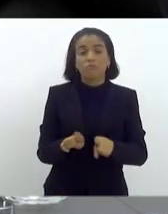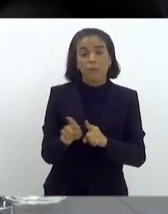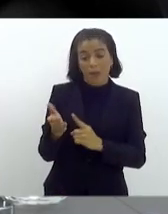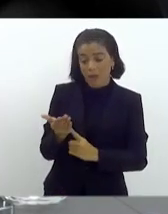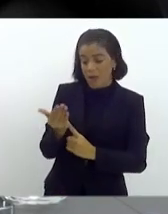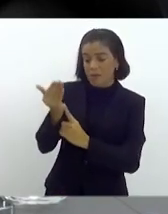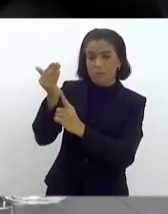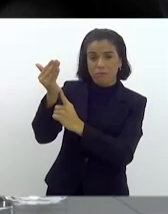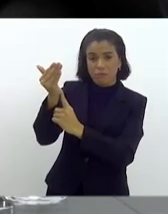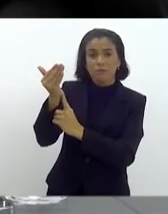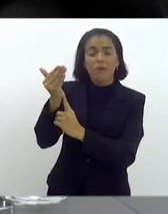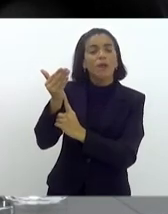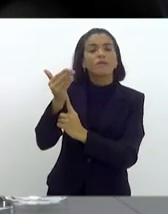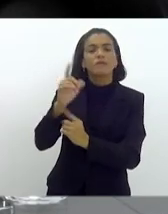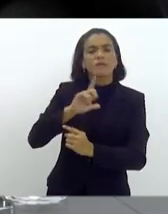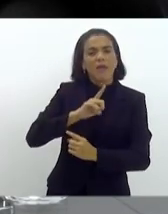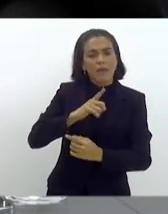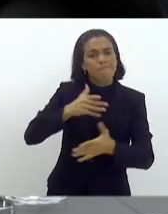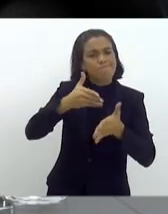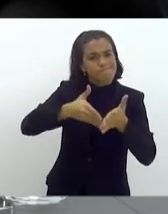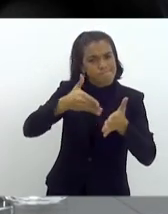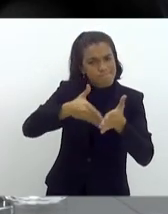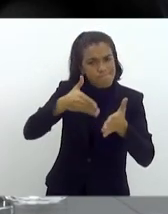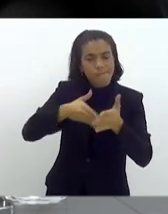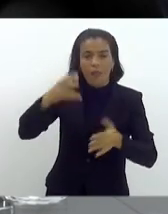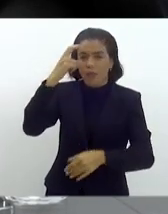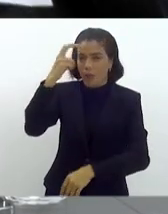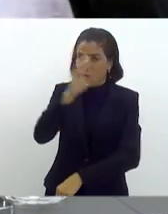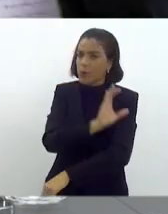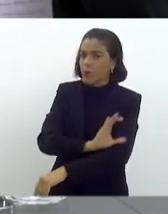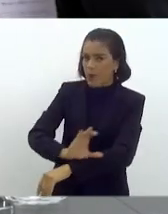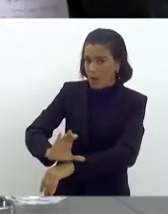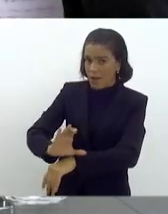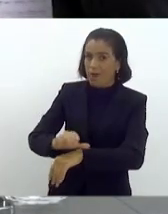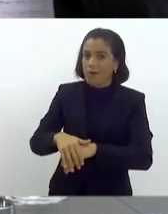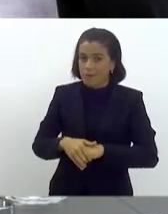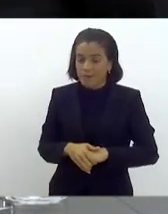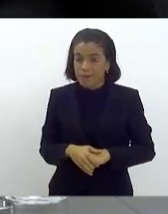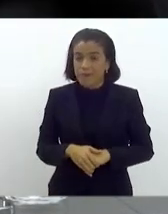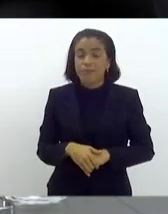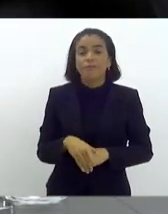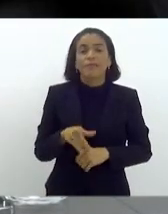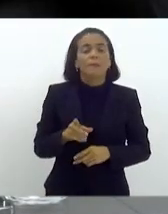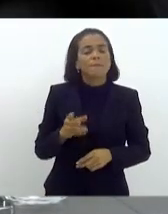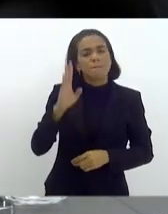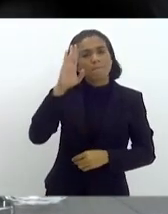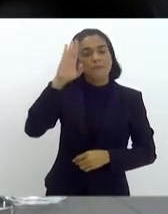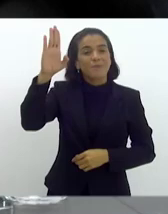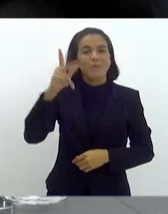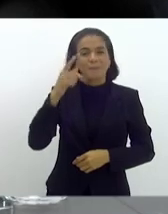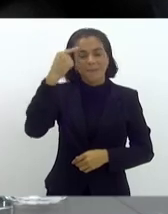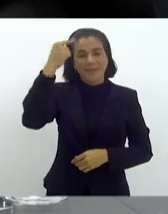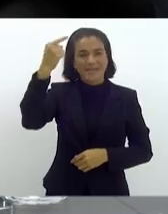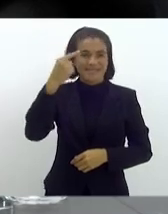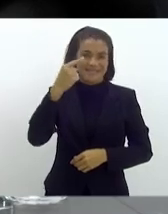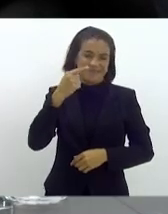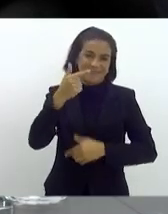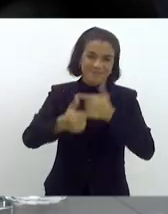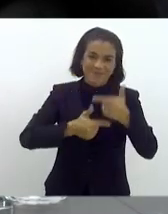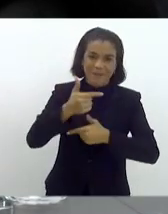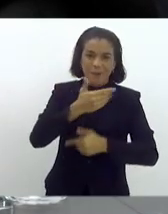tecnologias ela passa por uma resistência cultural muitas vezes né então Principalmente quando a gente pensa no serviço público